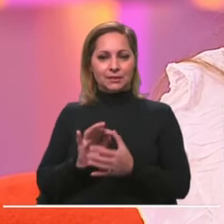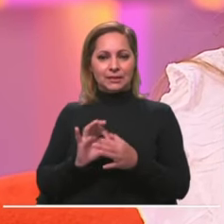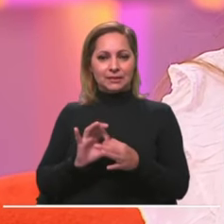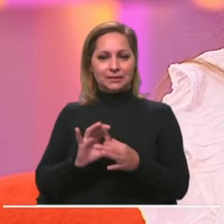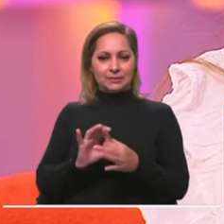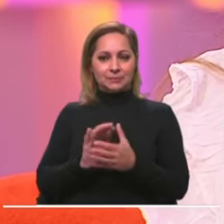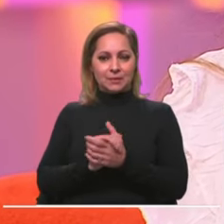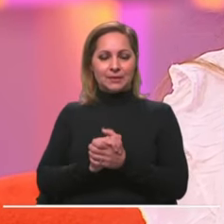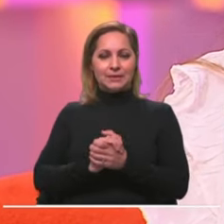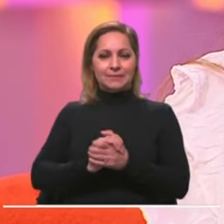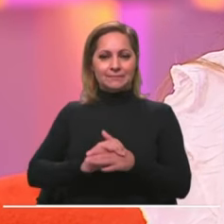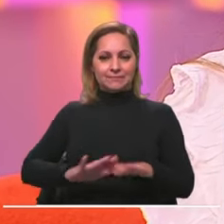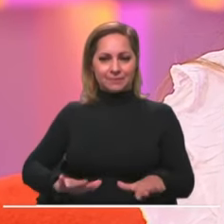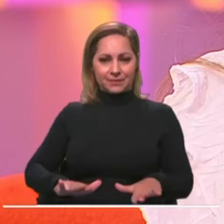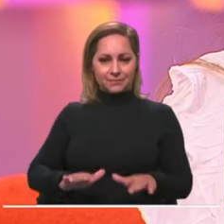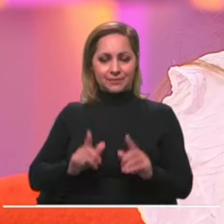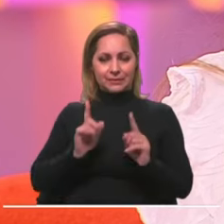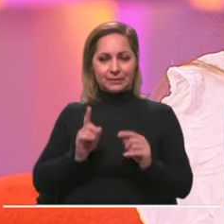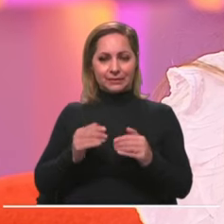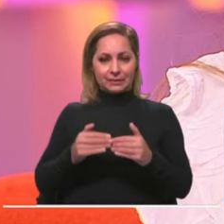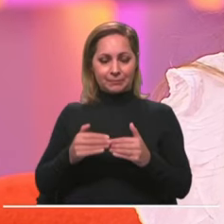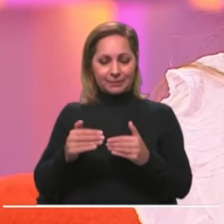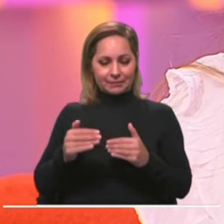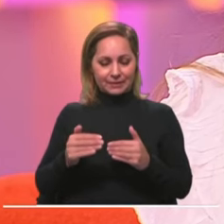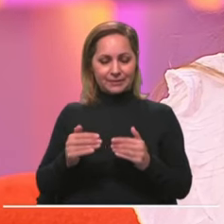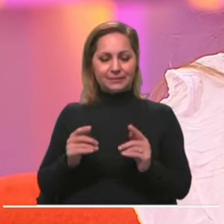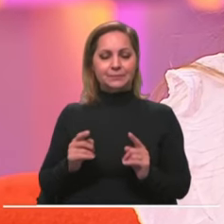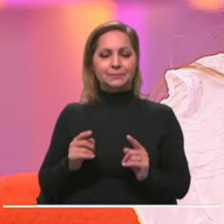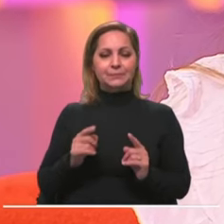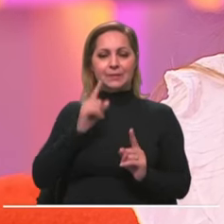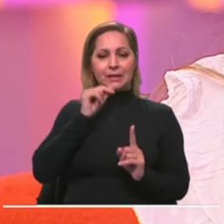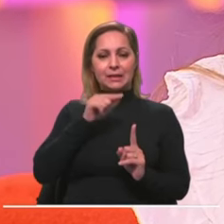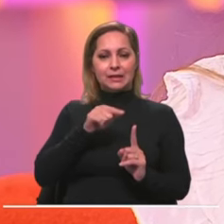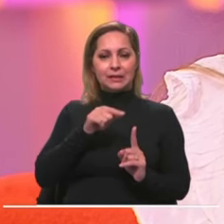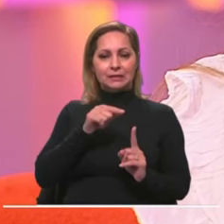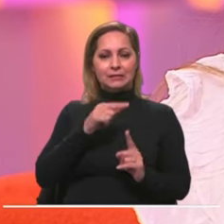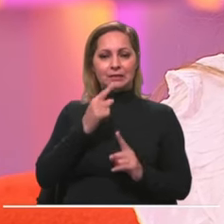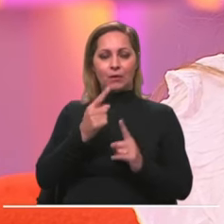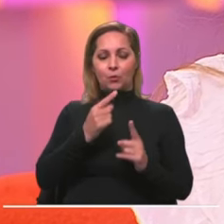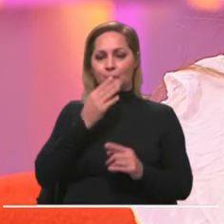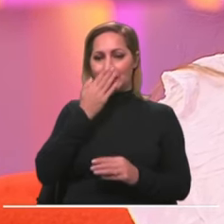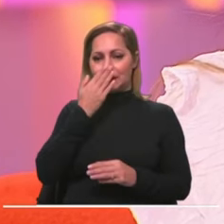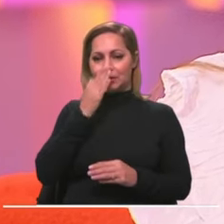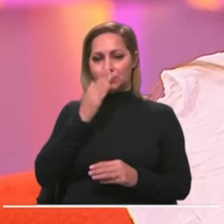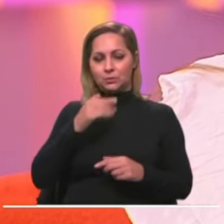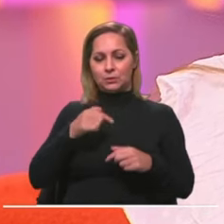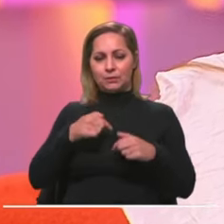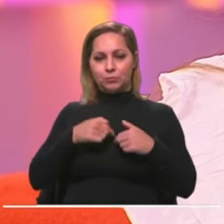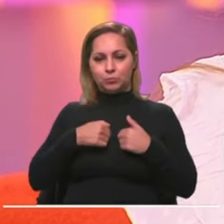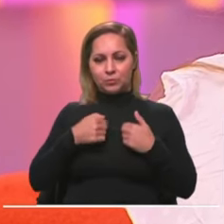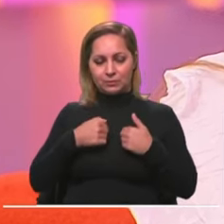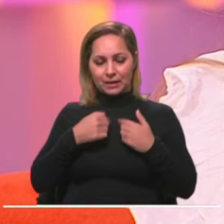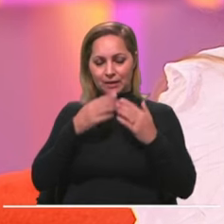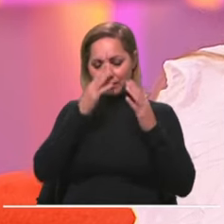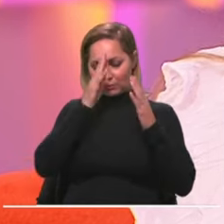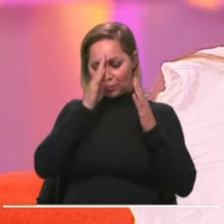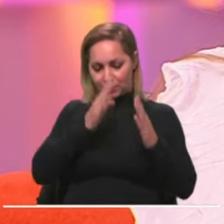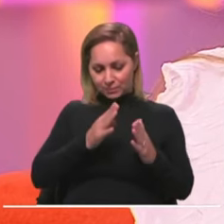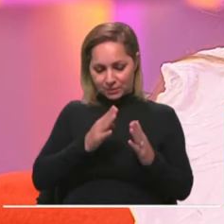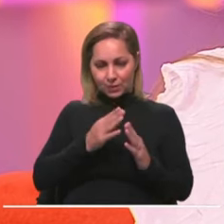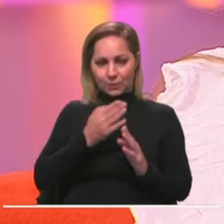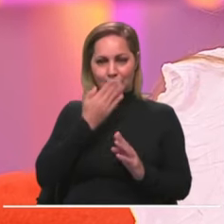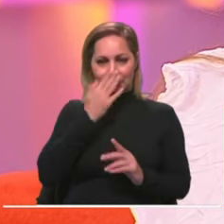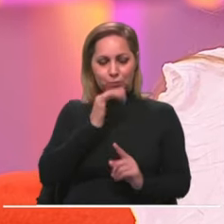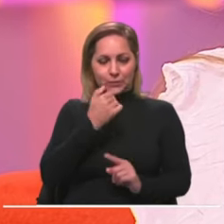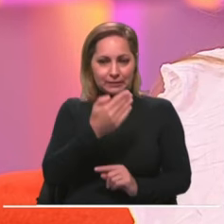relacionamento e a partir daí o André teve comportamentos de impulsividade e obsessão e